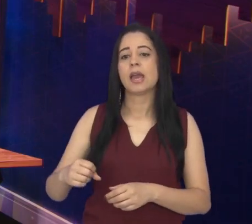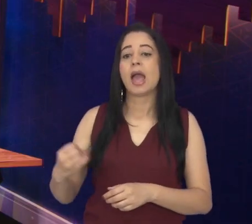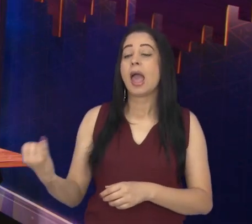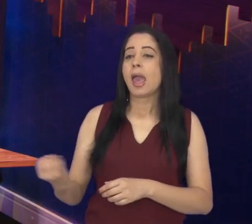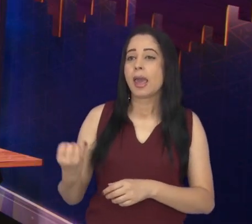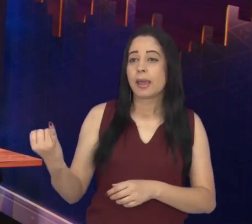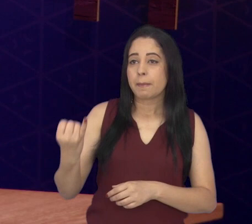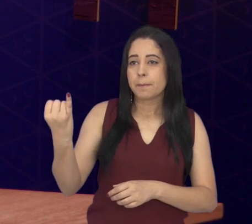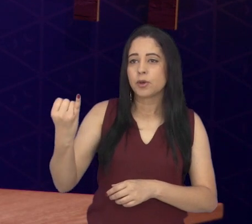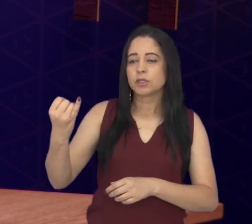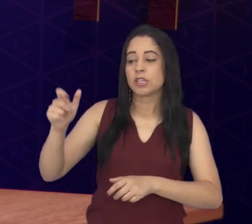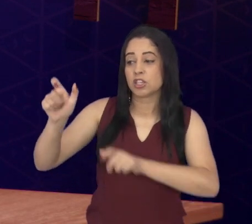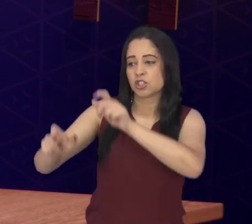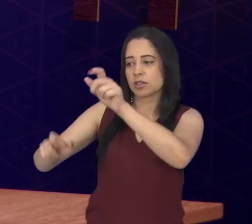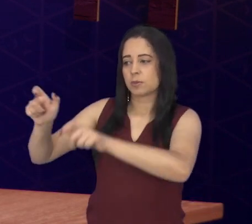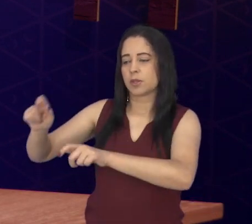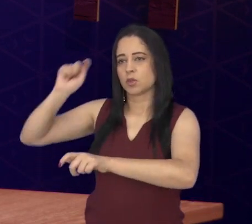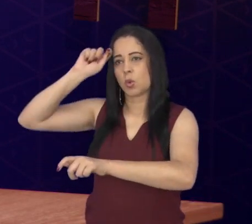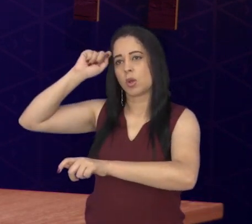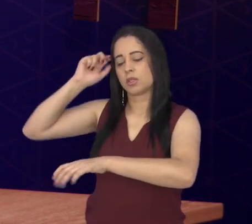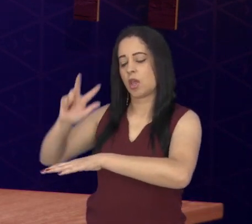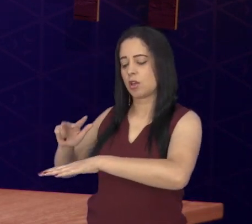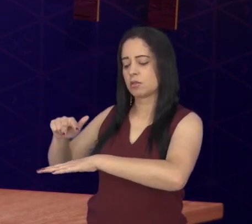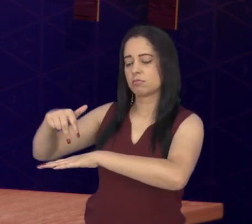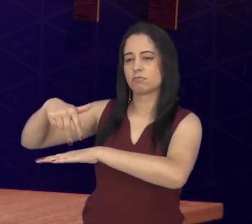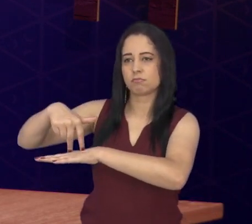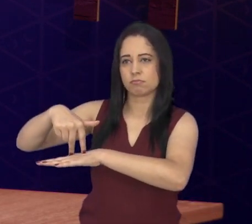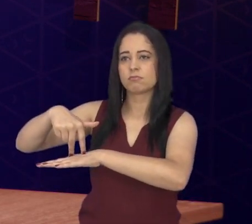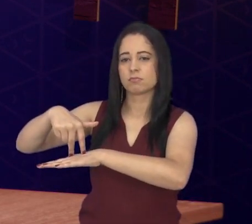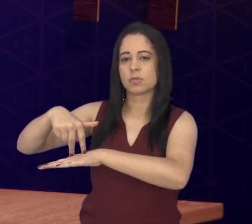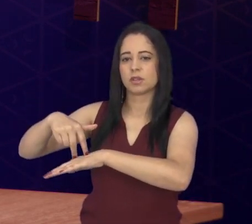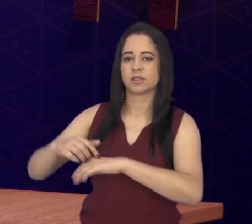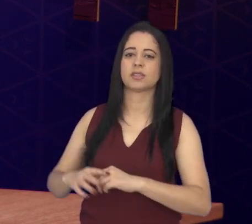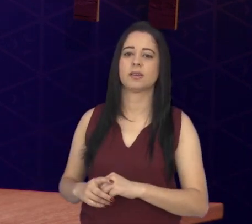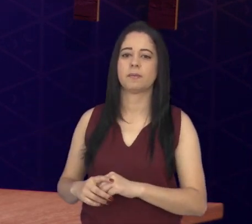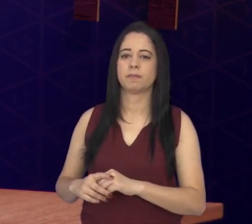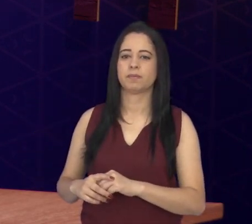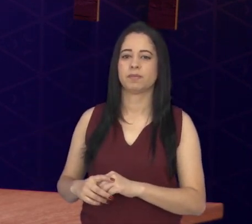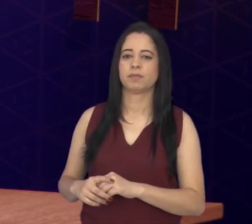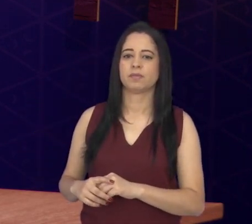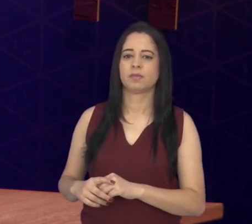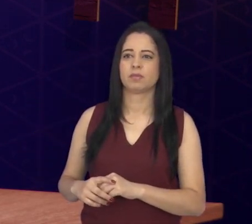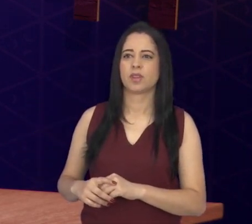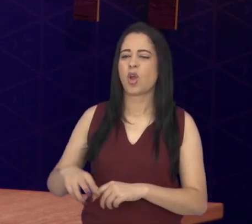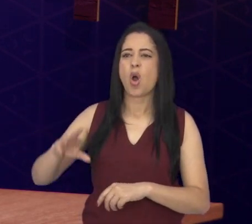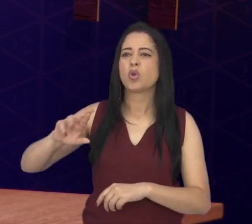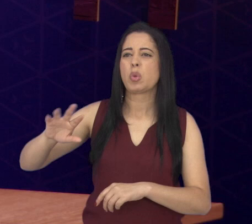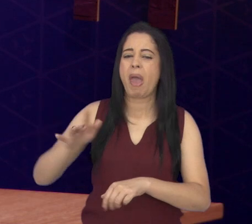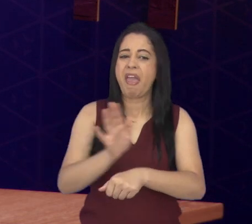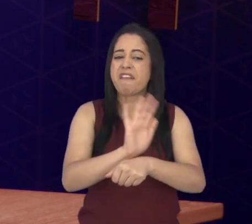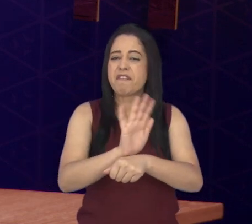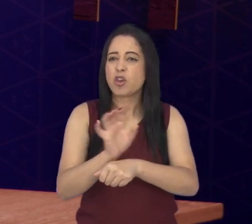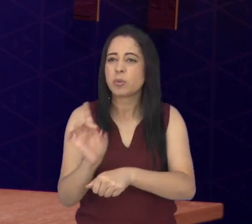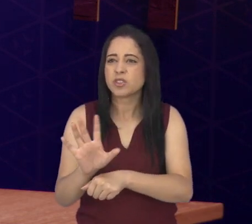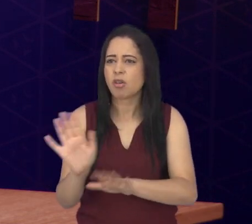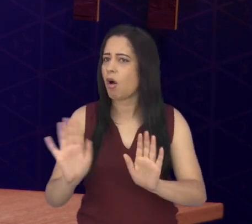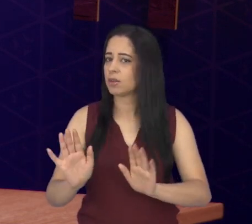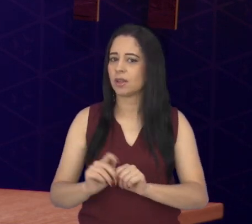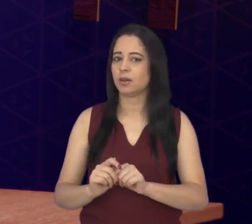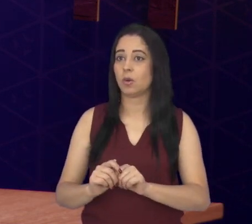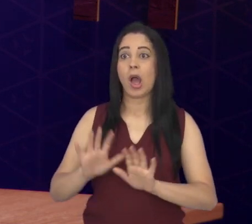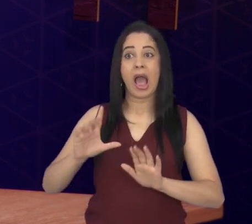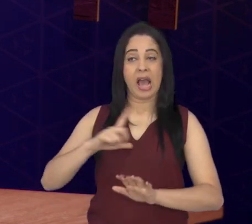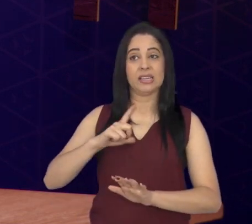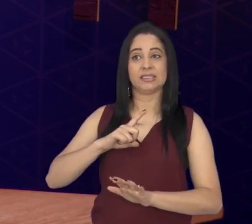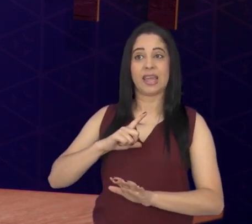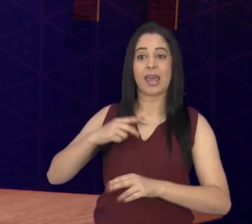E é importante a gente dar esse espaço, né? Porque a gente viu aí, não é mais só ficção. A